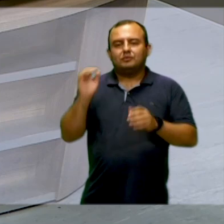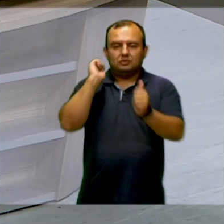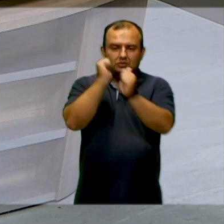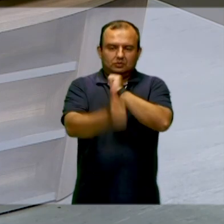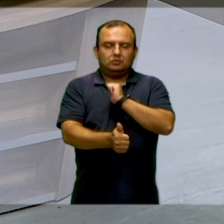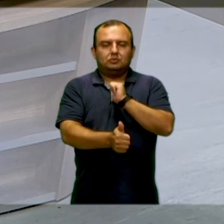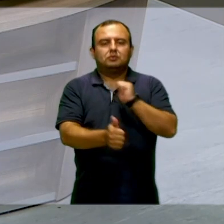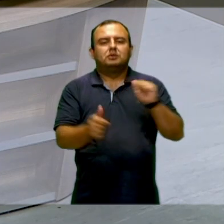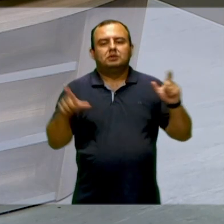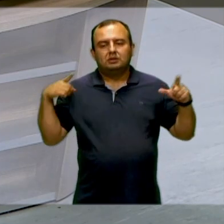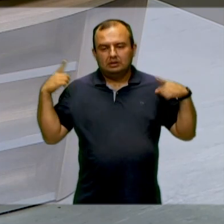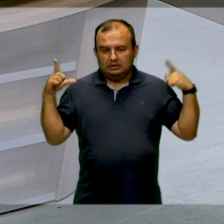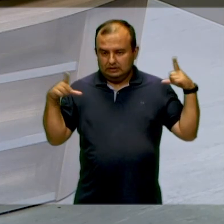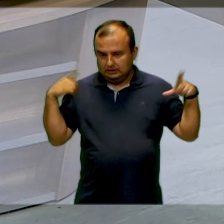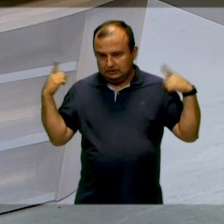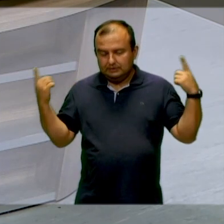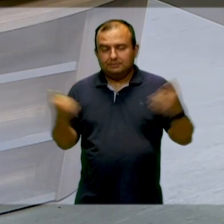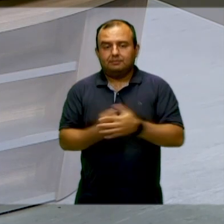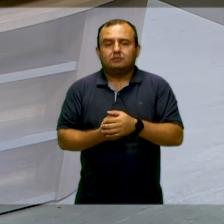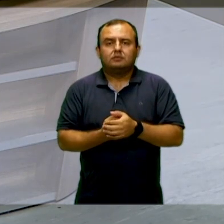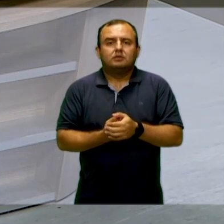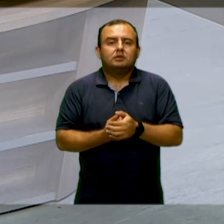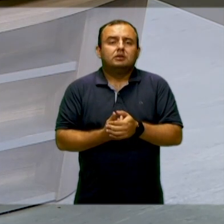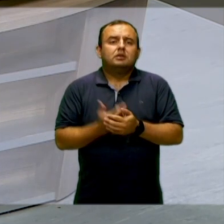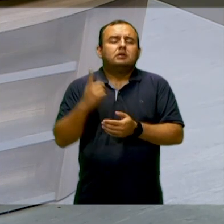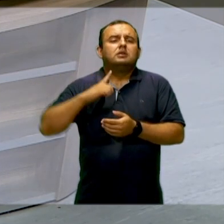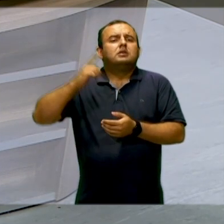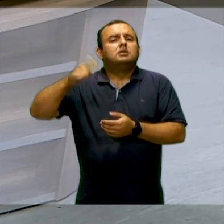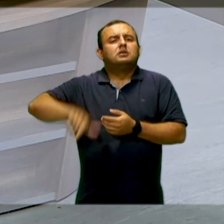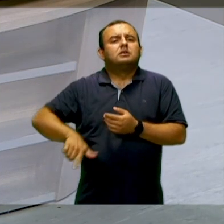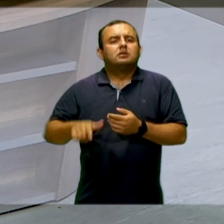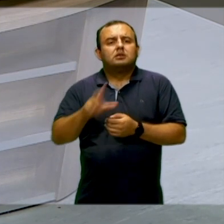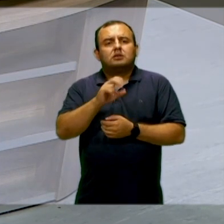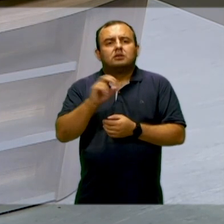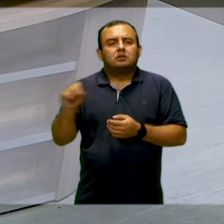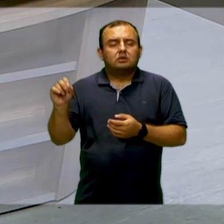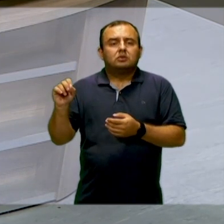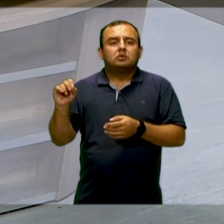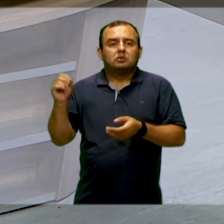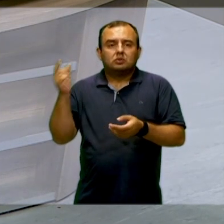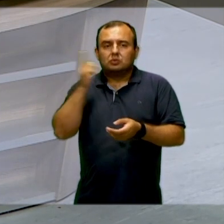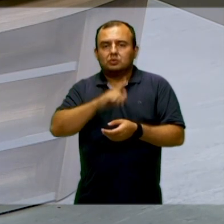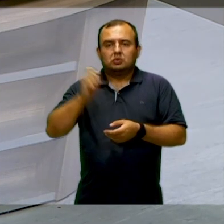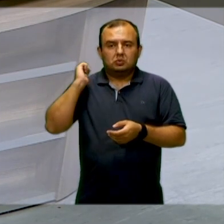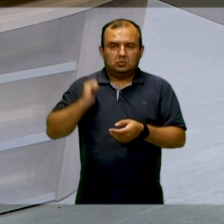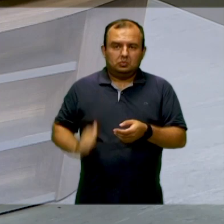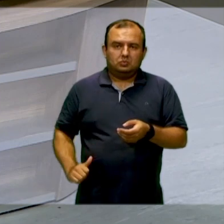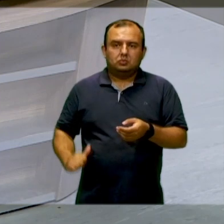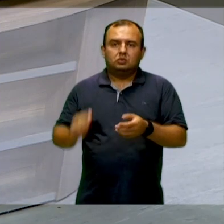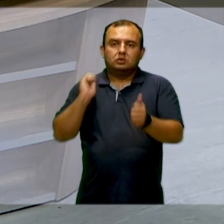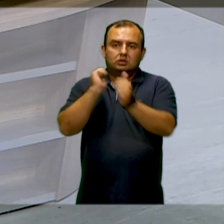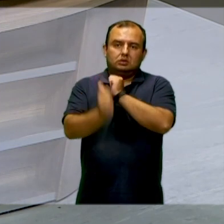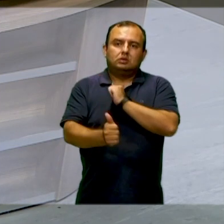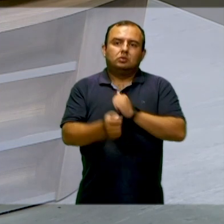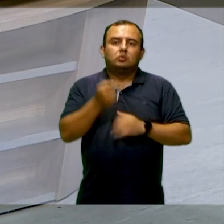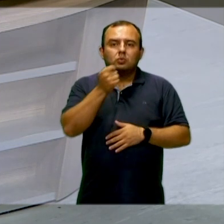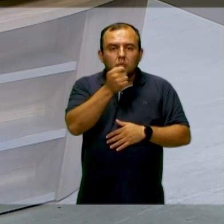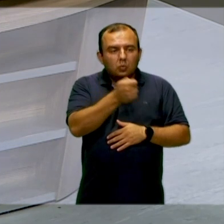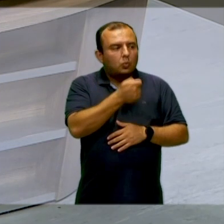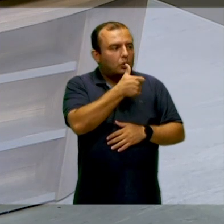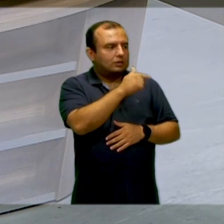esporte. Tem mais de 500 contemplados com Bolsa Atleta. Quase